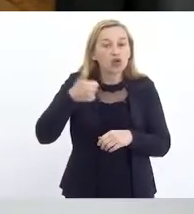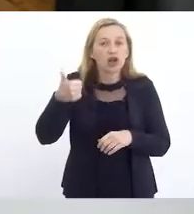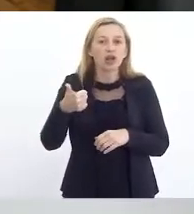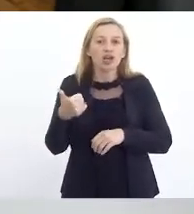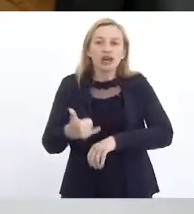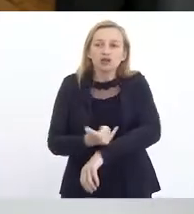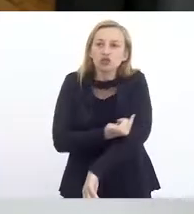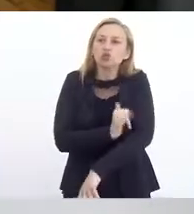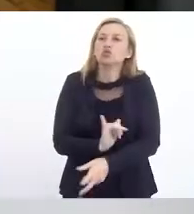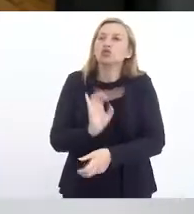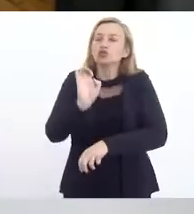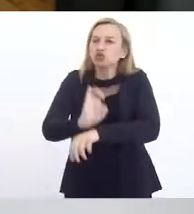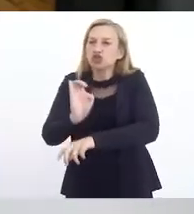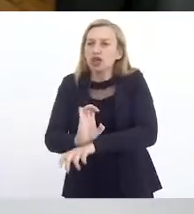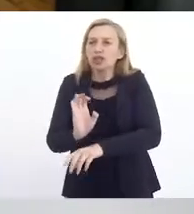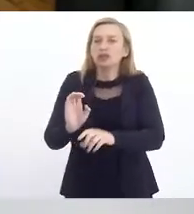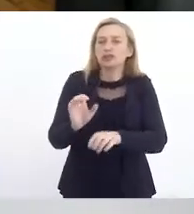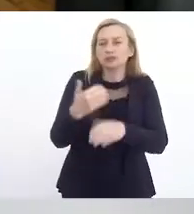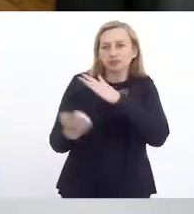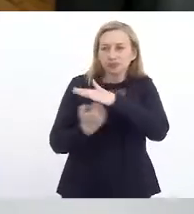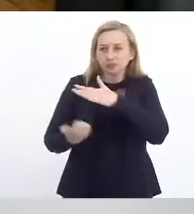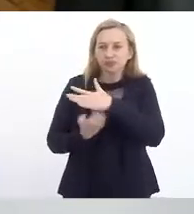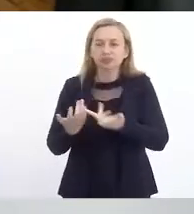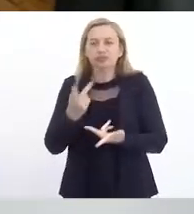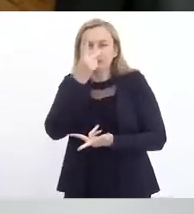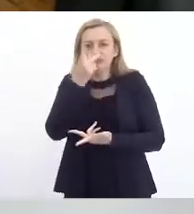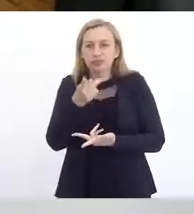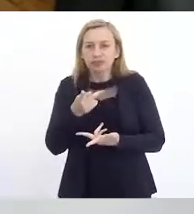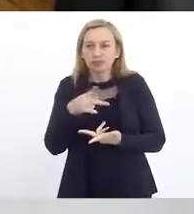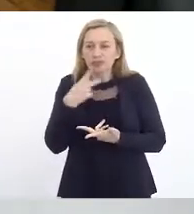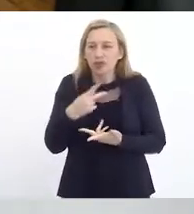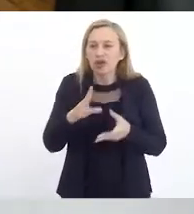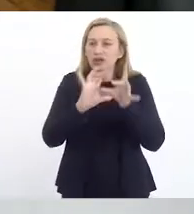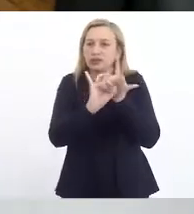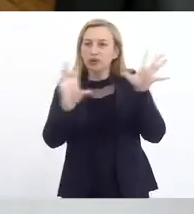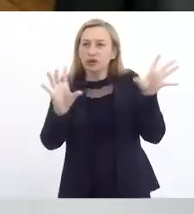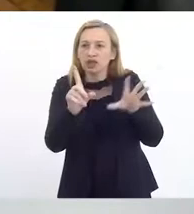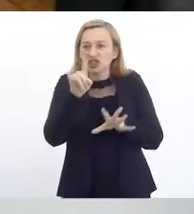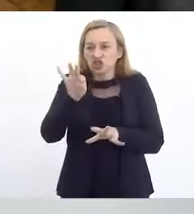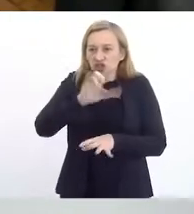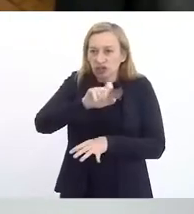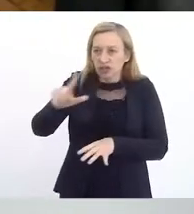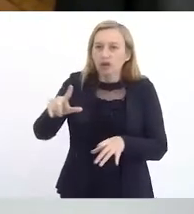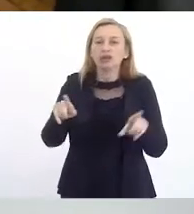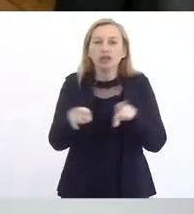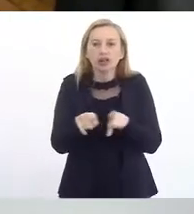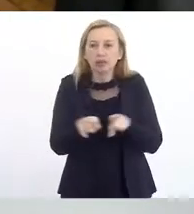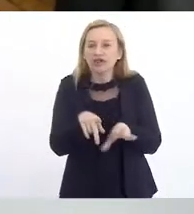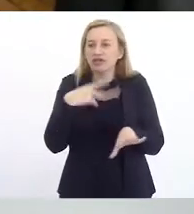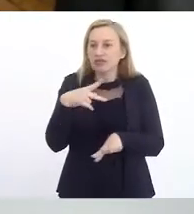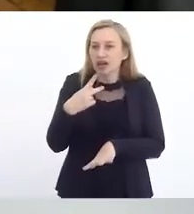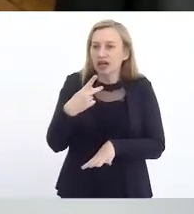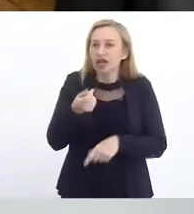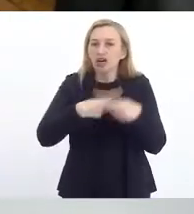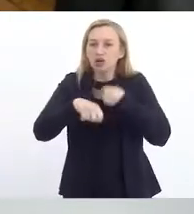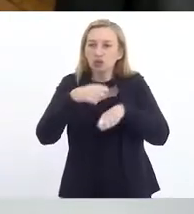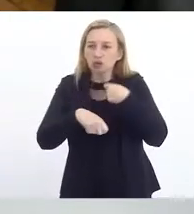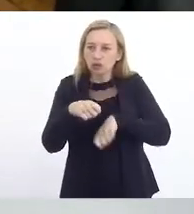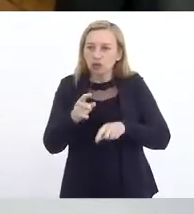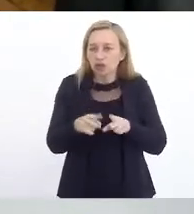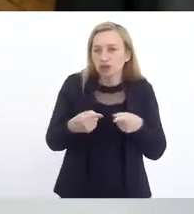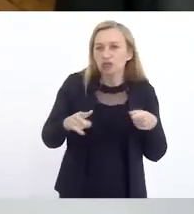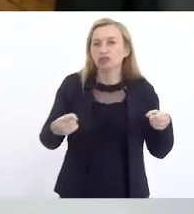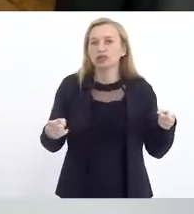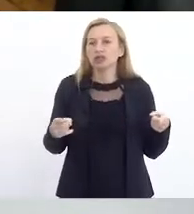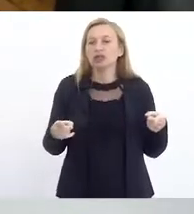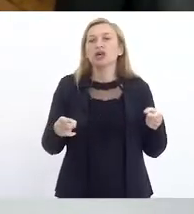infraestrutura no Estado, para as empresas, das pessoas. Quando a gente fala em democracia digital, a gente está falando também em dinamismo econômico a médio e longo prazo,